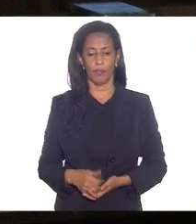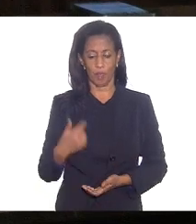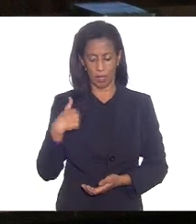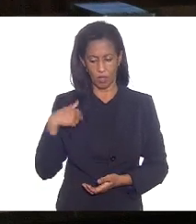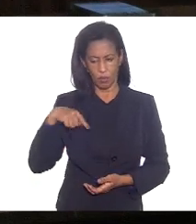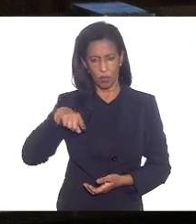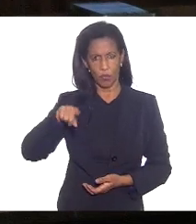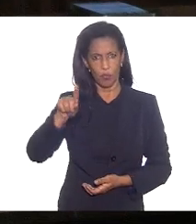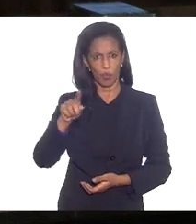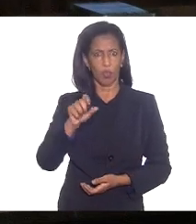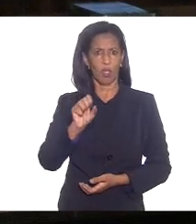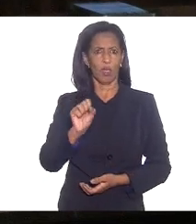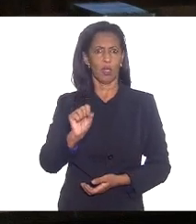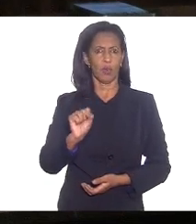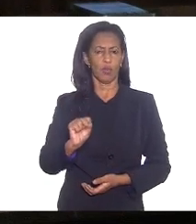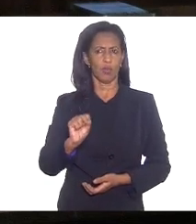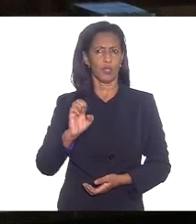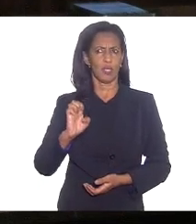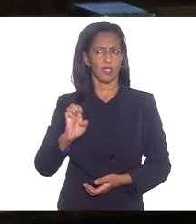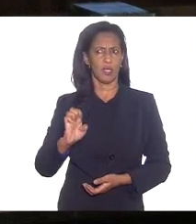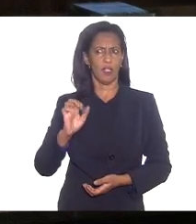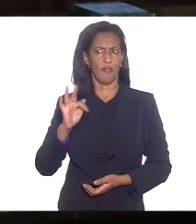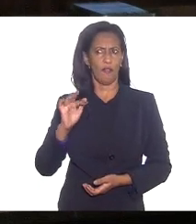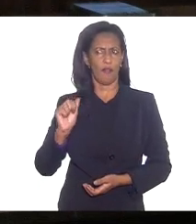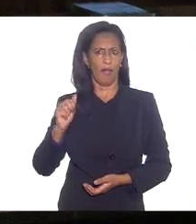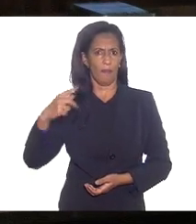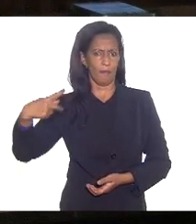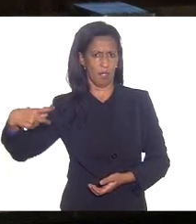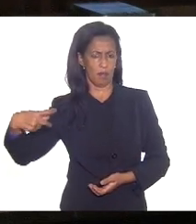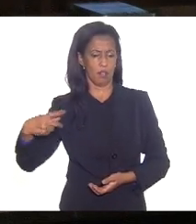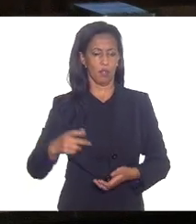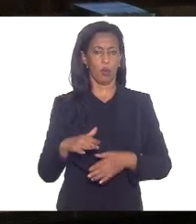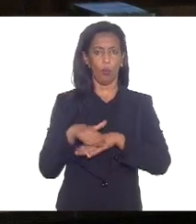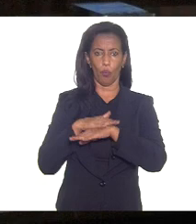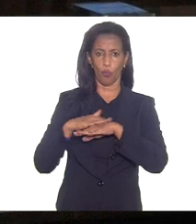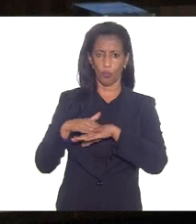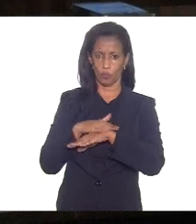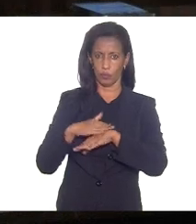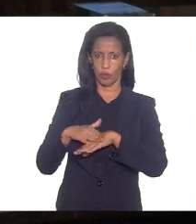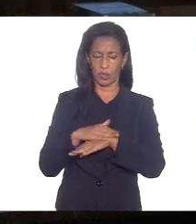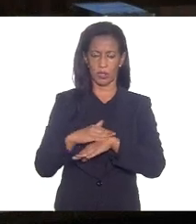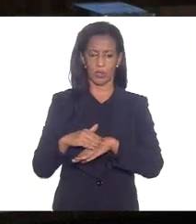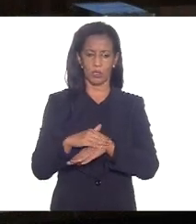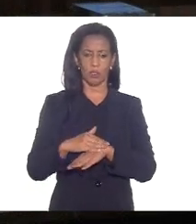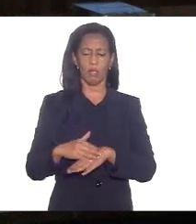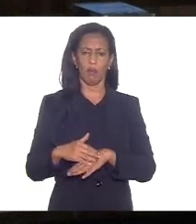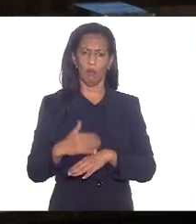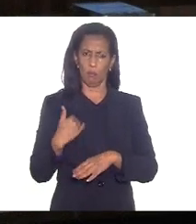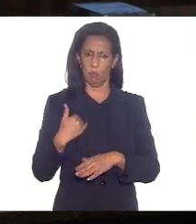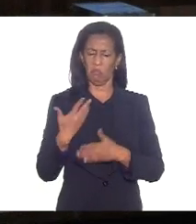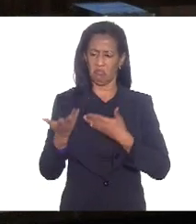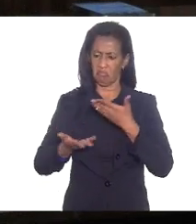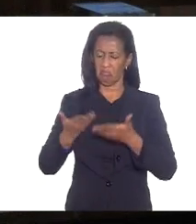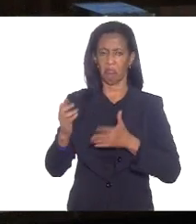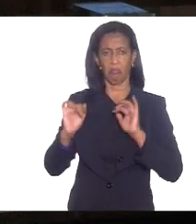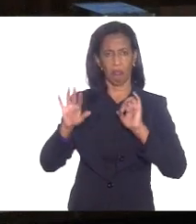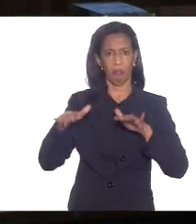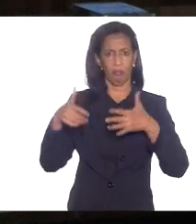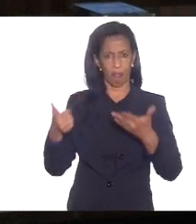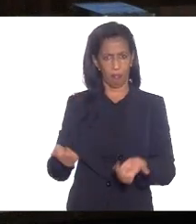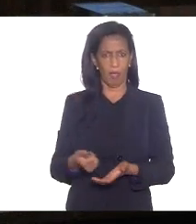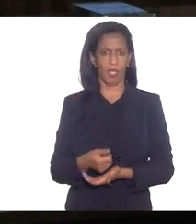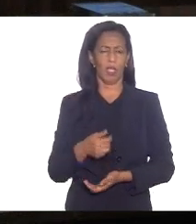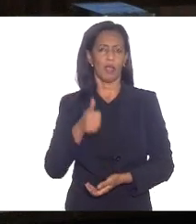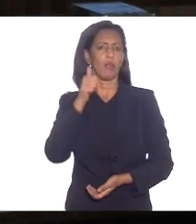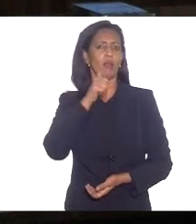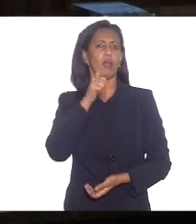estive no CEFAP conversando, que por sinal me tratou muito bem, com a